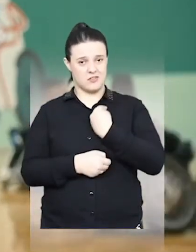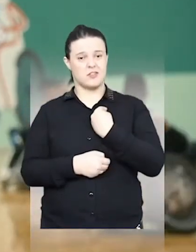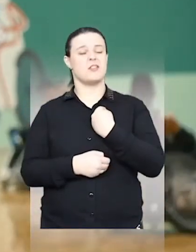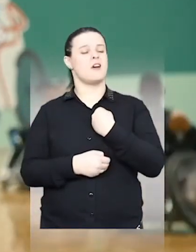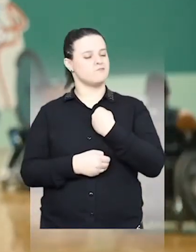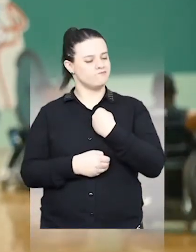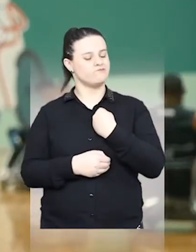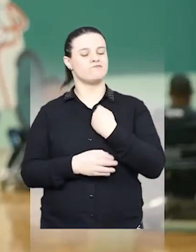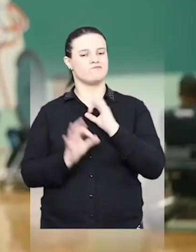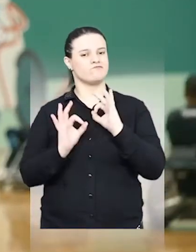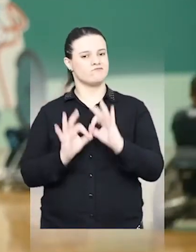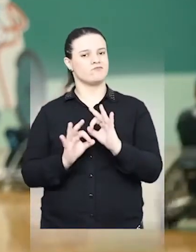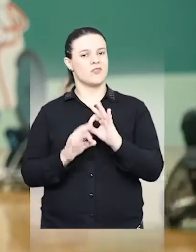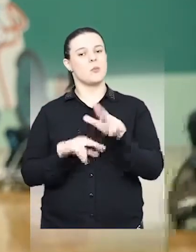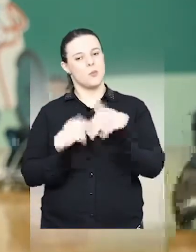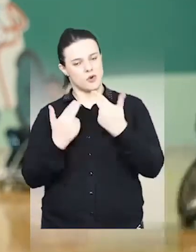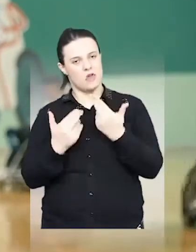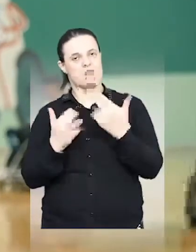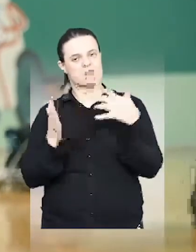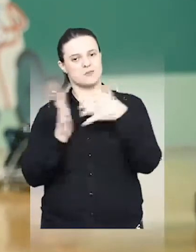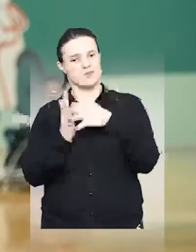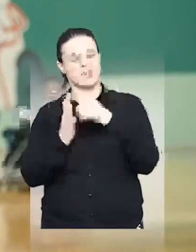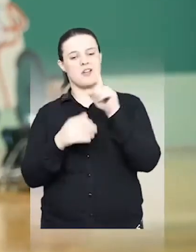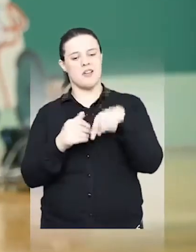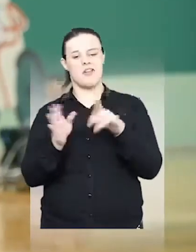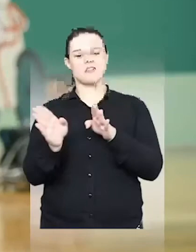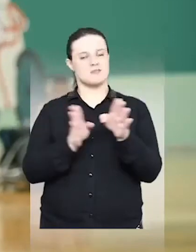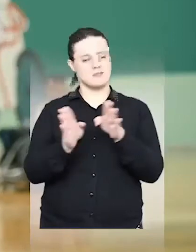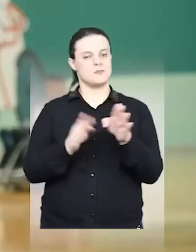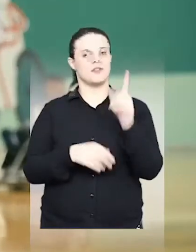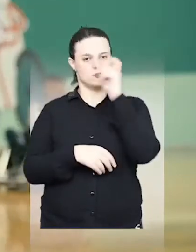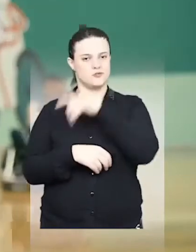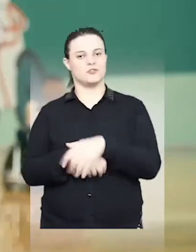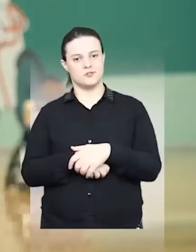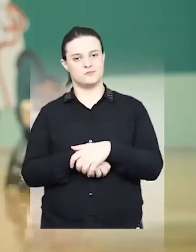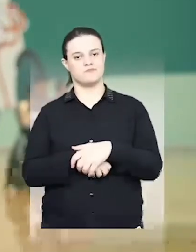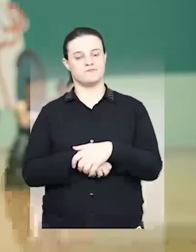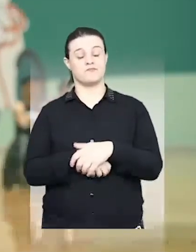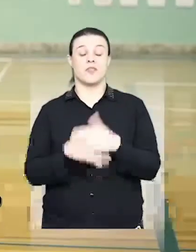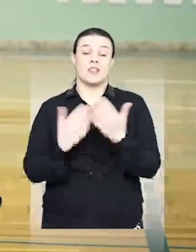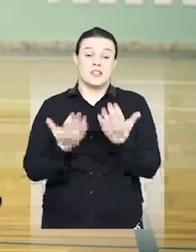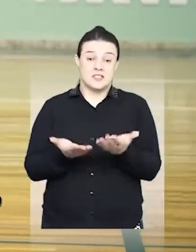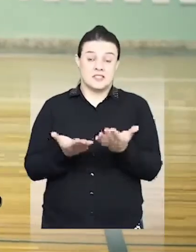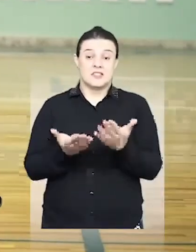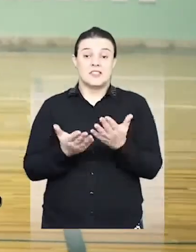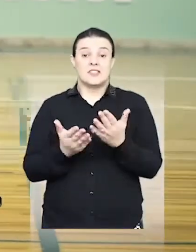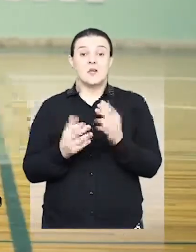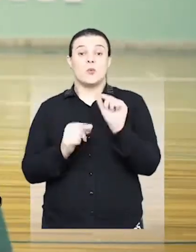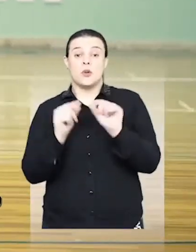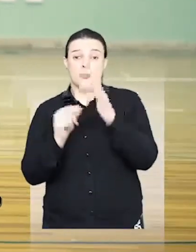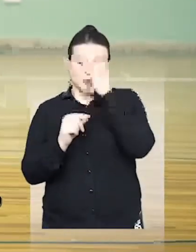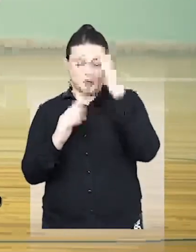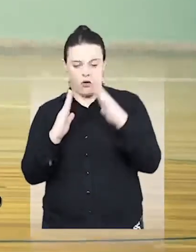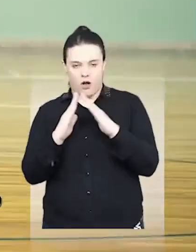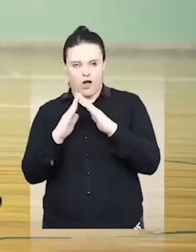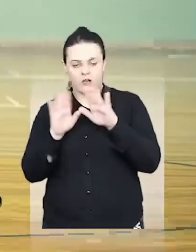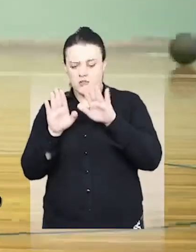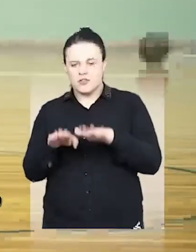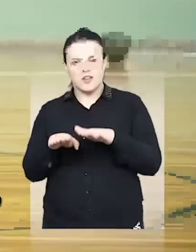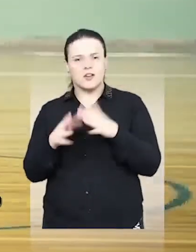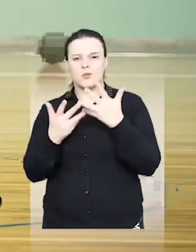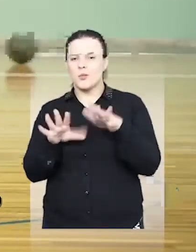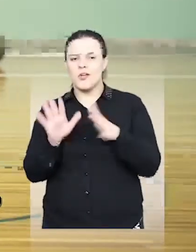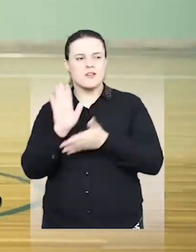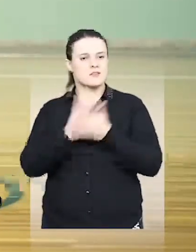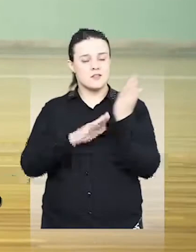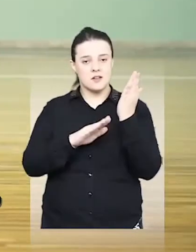vida assim, pela lesão, é a questão da acessibilidade. Bruna. Então, e de você tirar a pessoa de casa, que